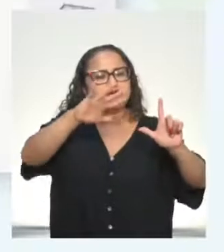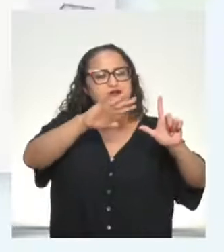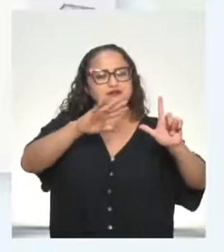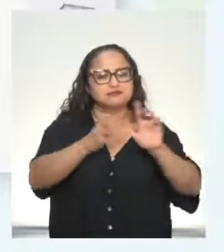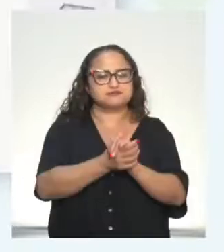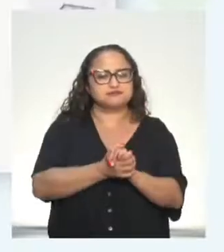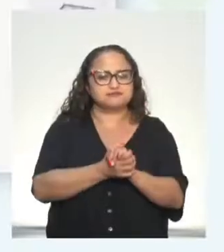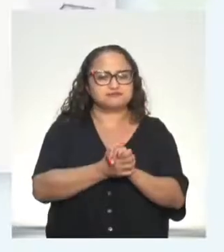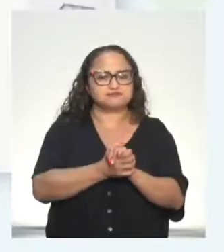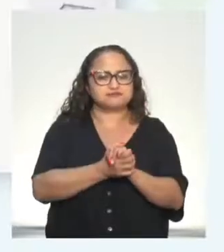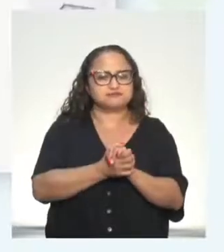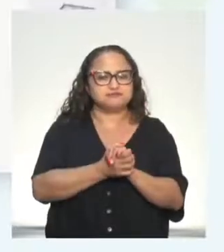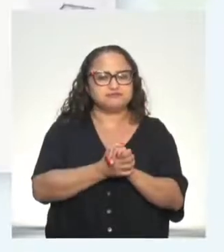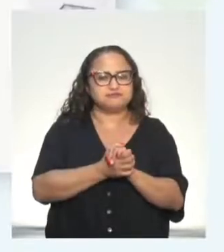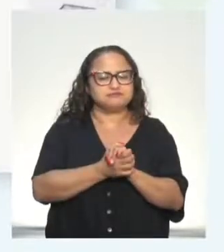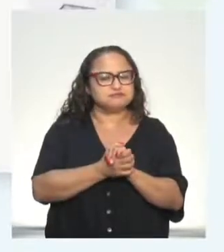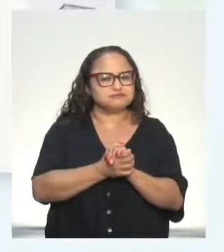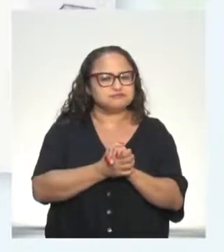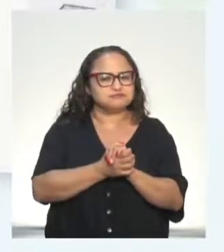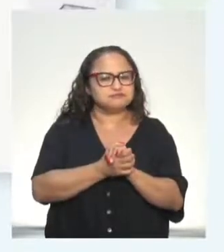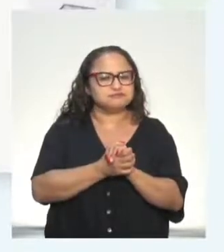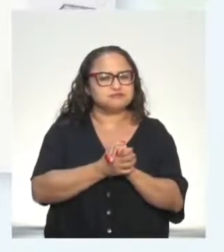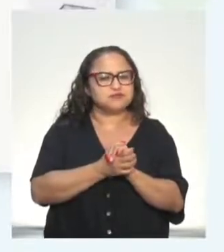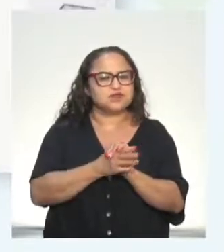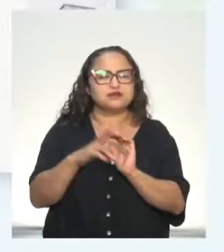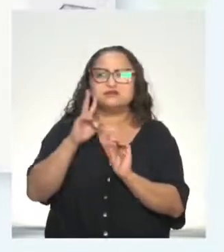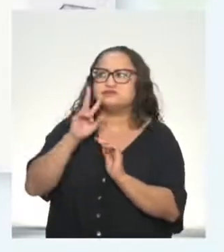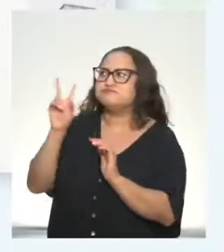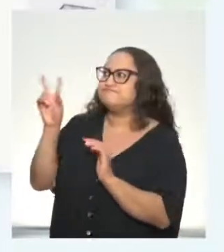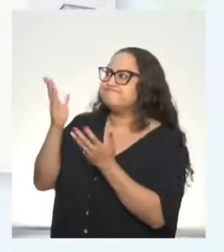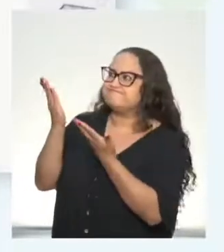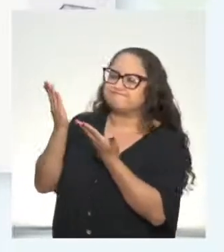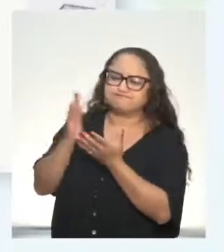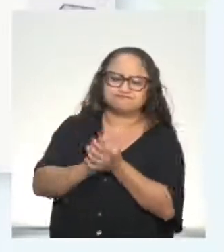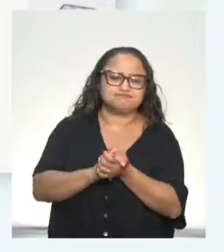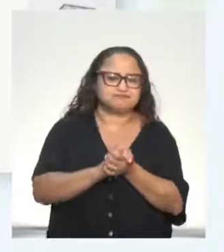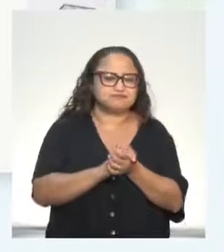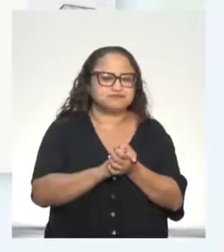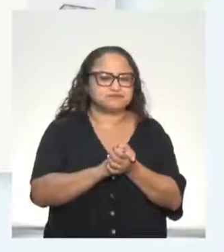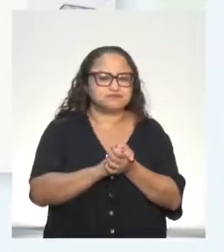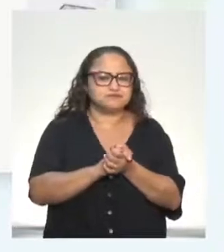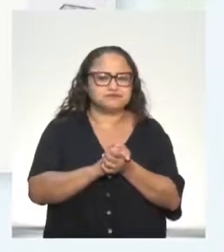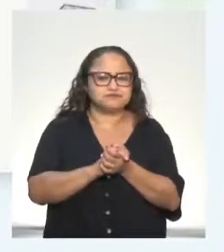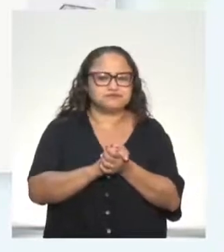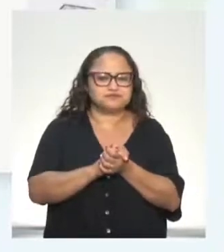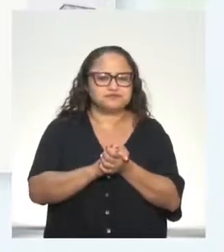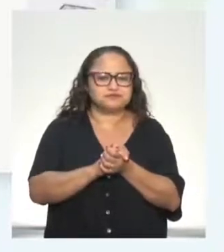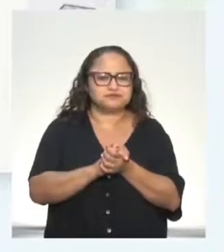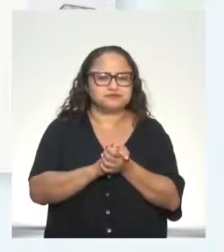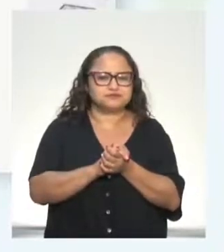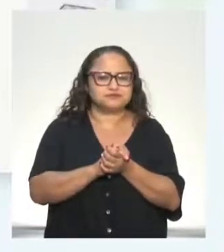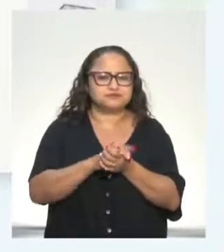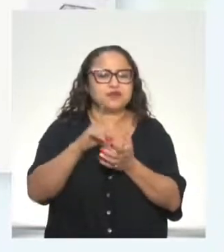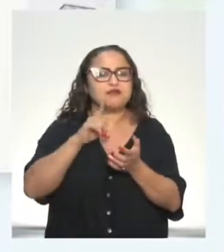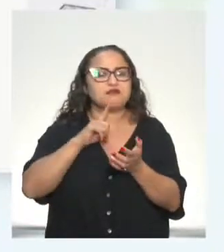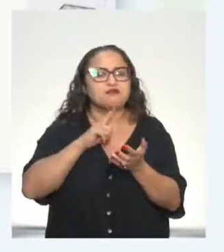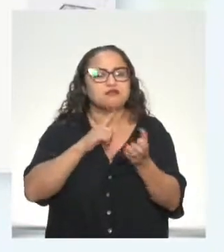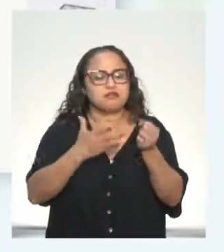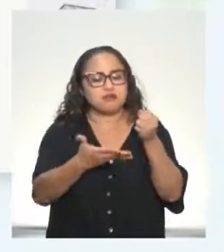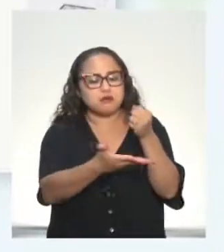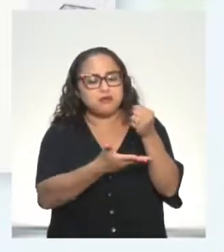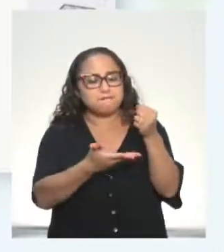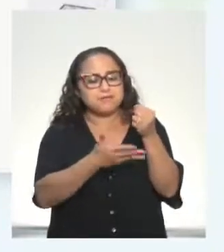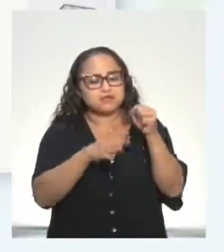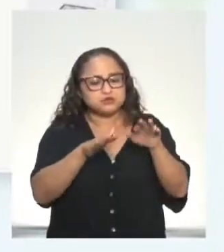Só esperar um pouquinho, abrir o plano de trabalho. Veja que é essa base aí, onde você